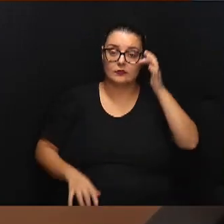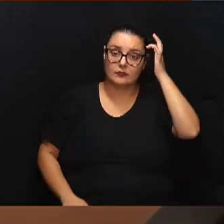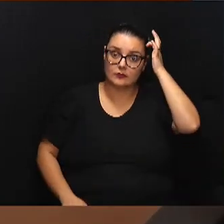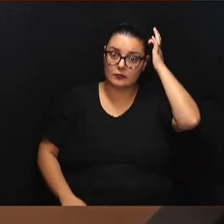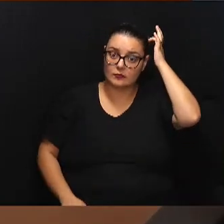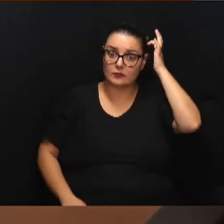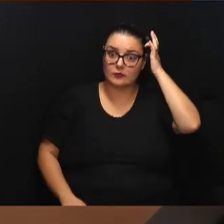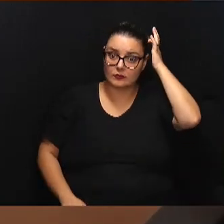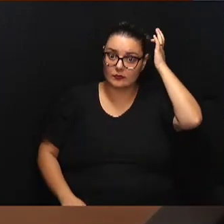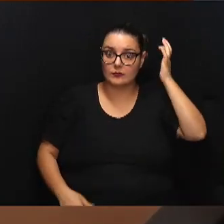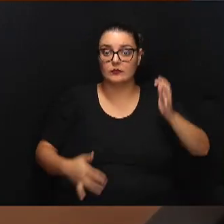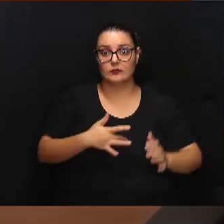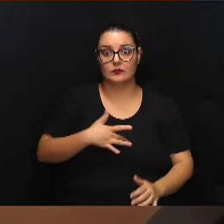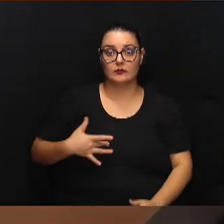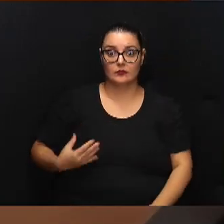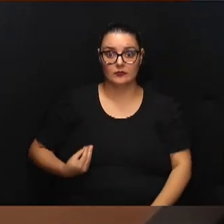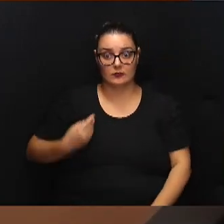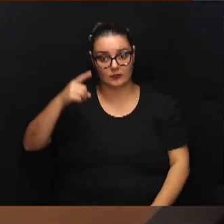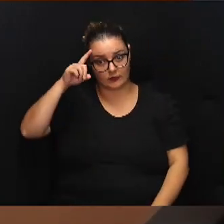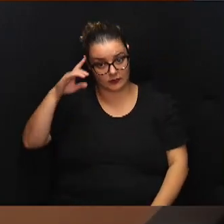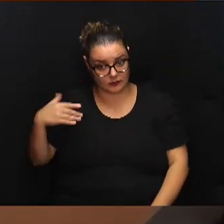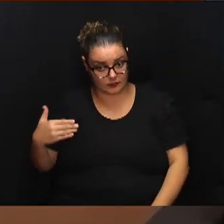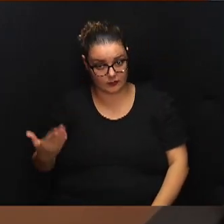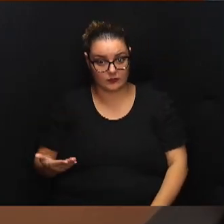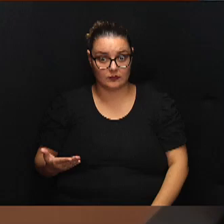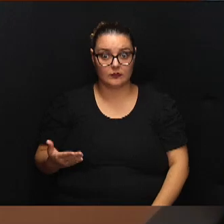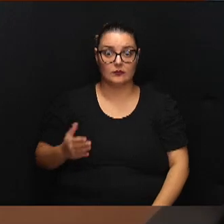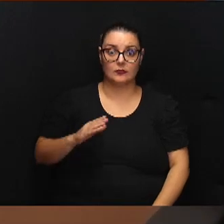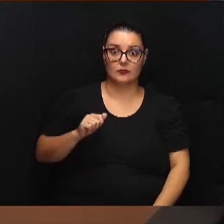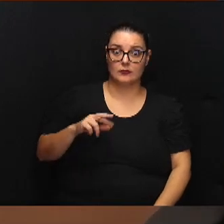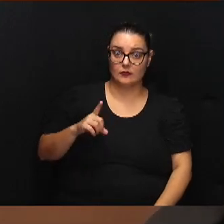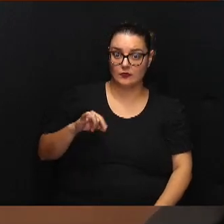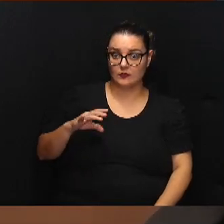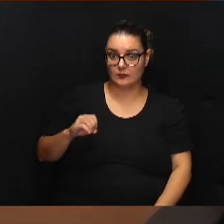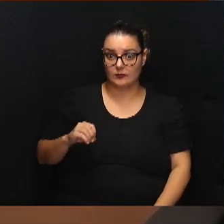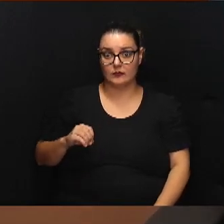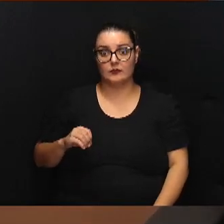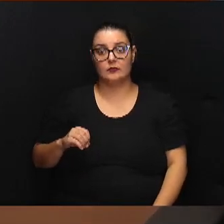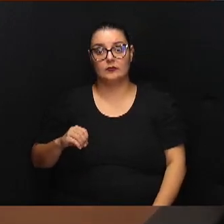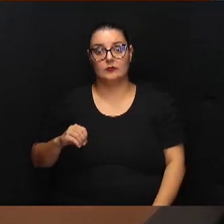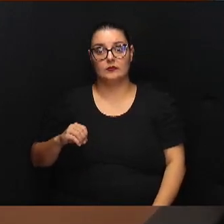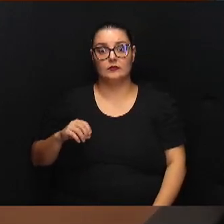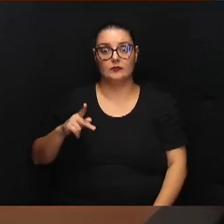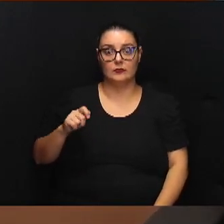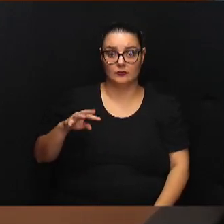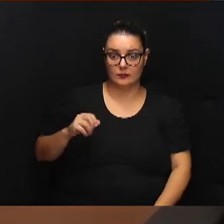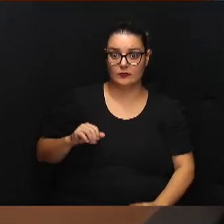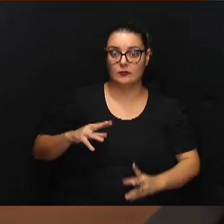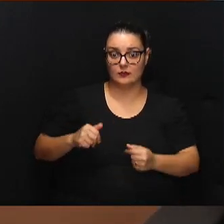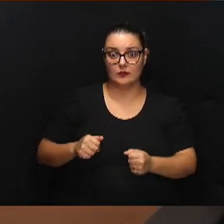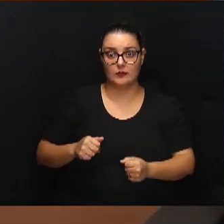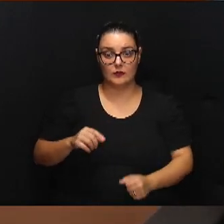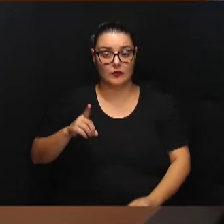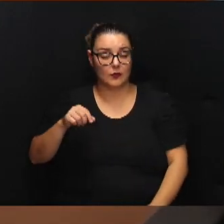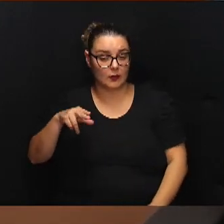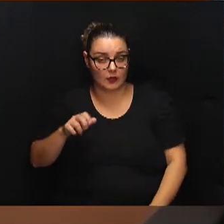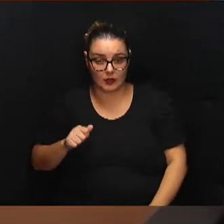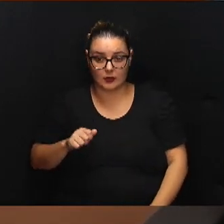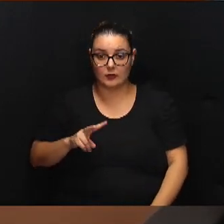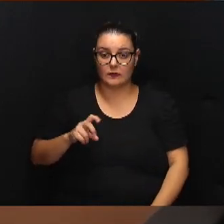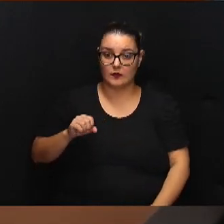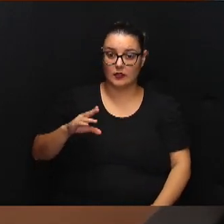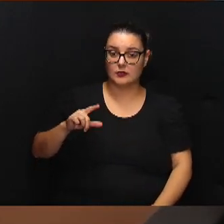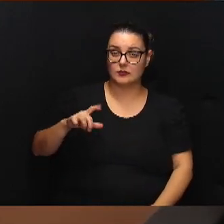saúde, da vida dessa pessoa, do dia a dia. Cardiopatias, por todo o estresse oxidativo, todos os danos vasculares que a glicemia alta de